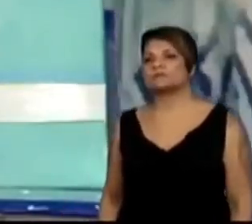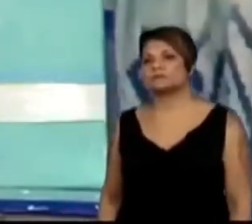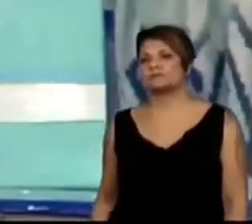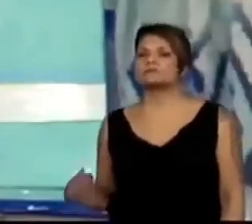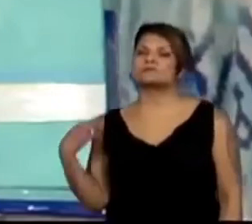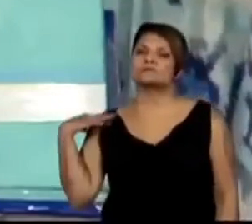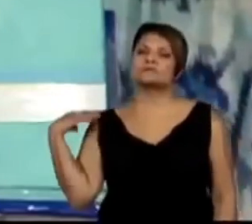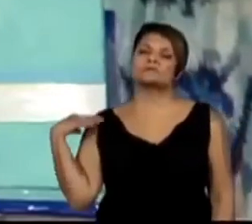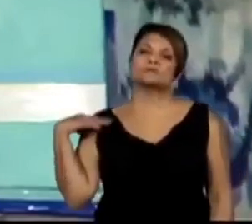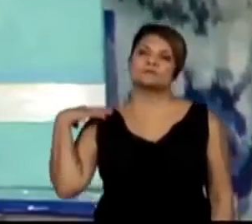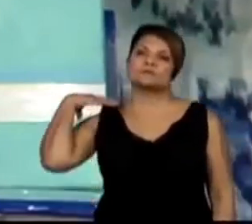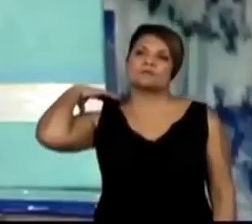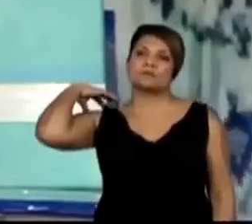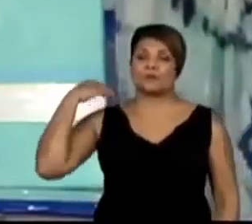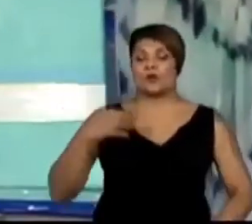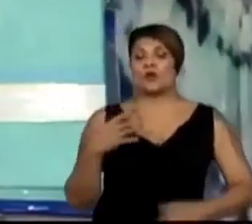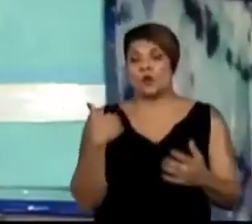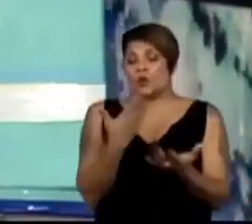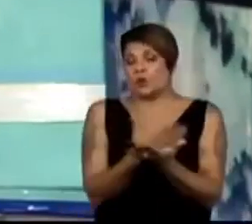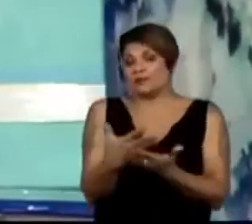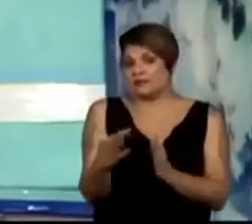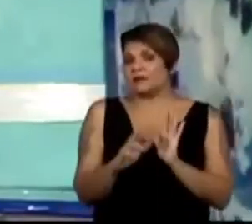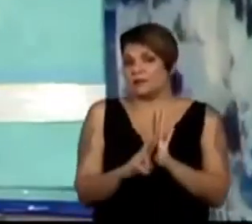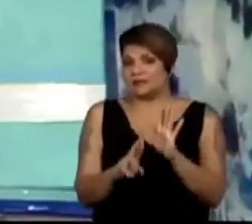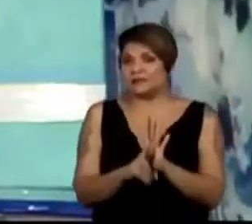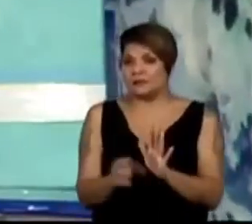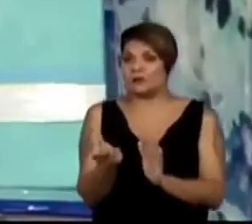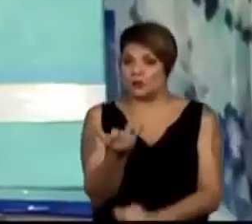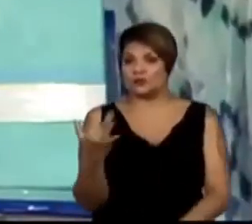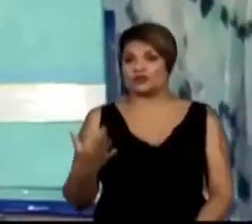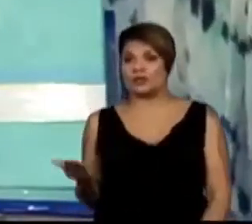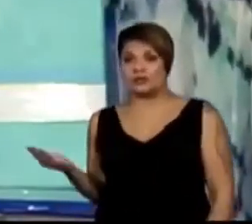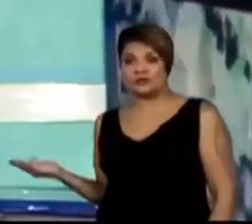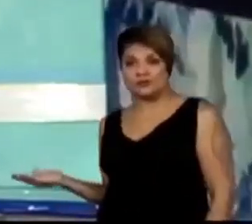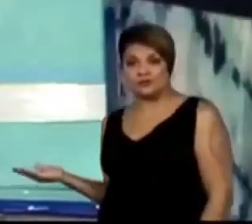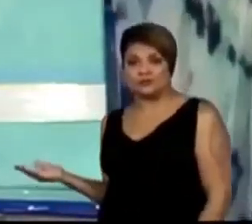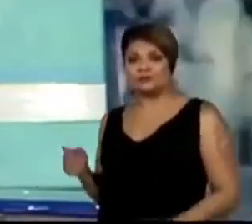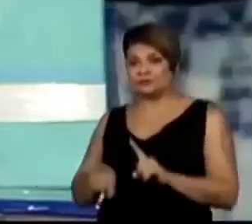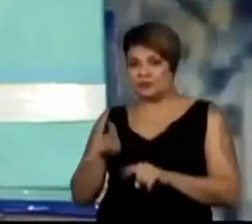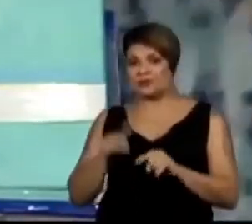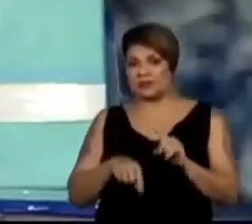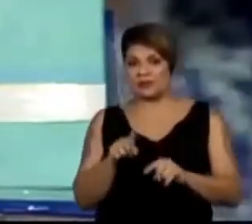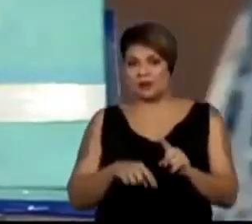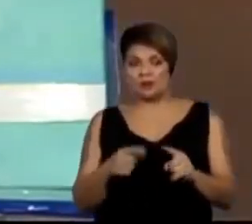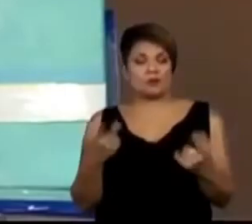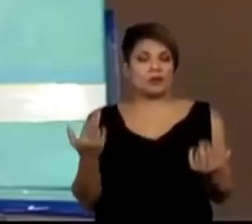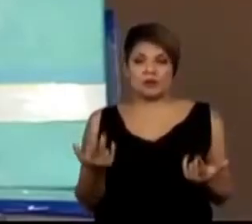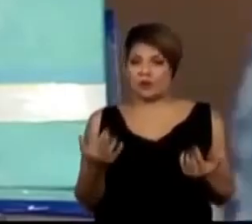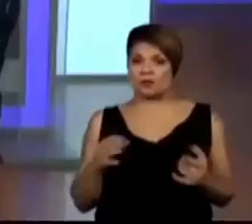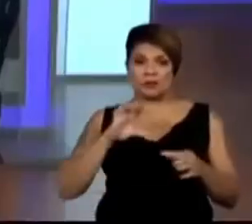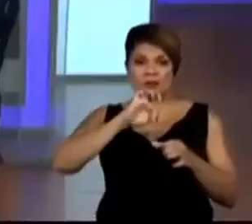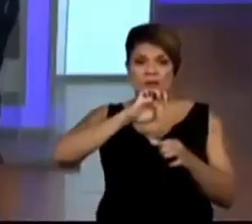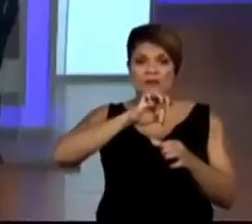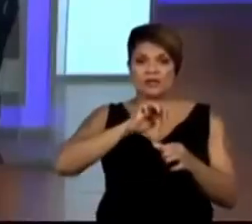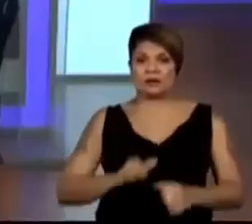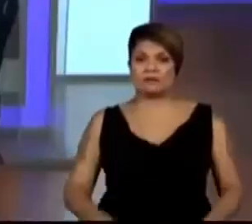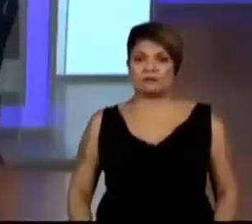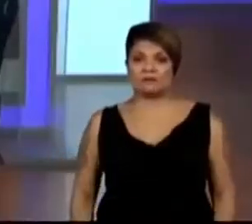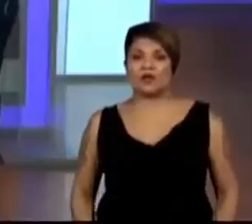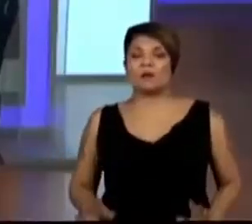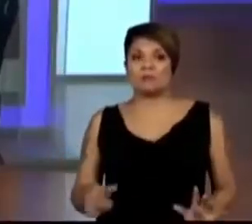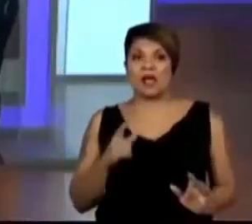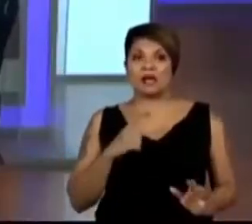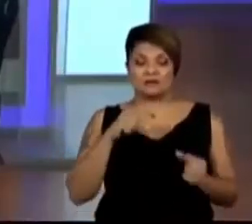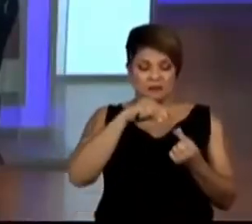Olha só, eu comecei a representar essa quantidade nesse material. Aqui eu tenho a mesma coisa que eu tinha na tampinha, só que já vem a cada